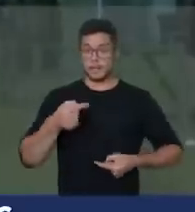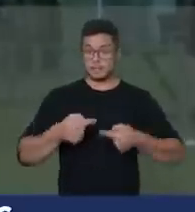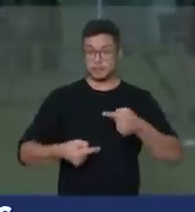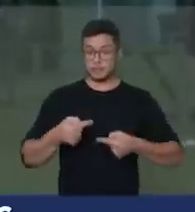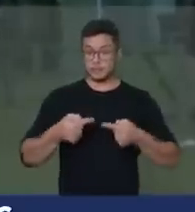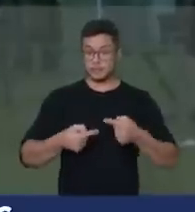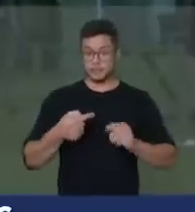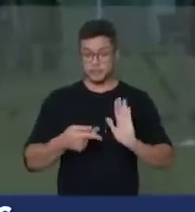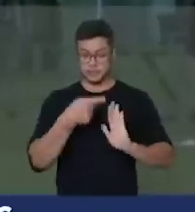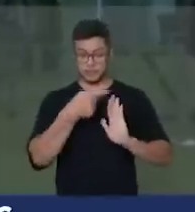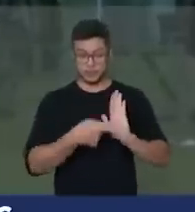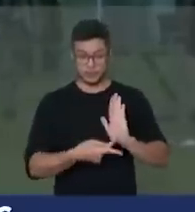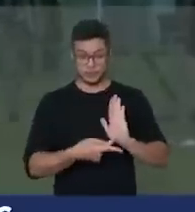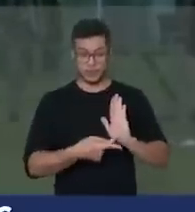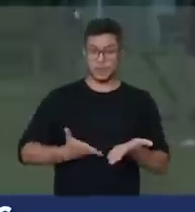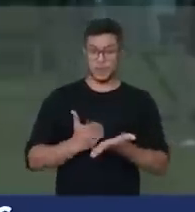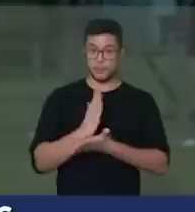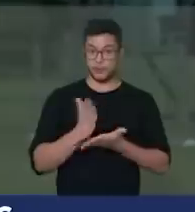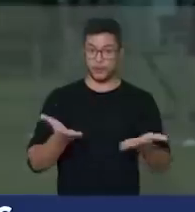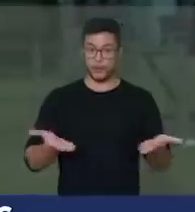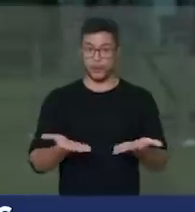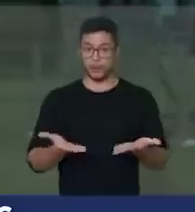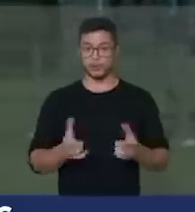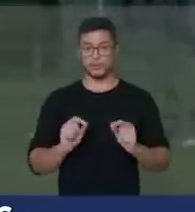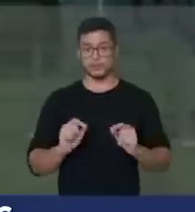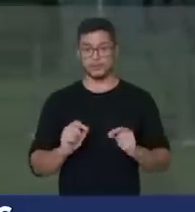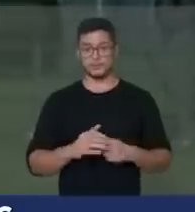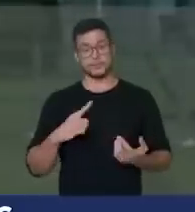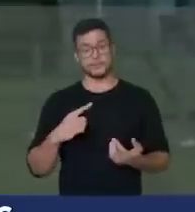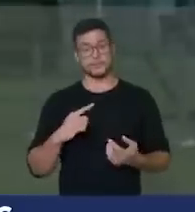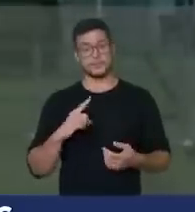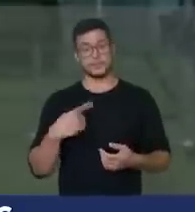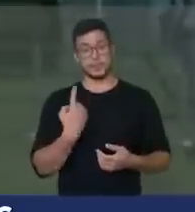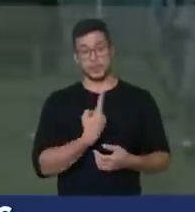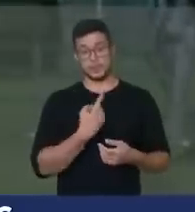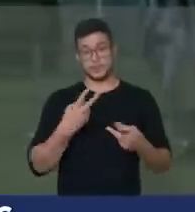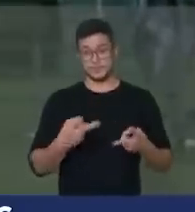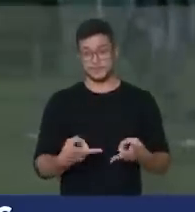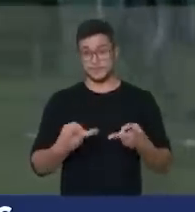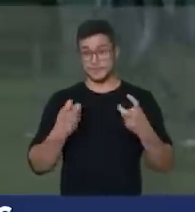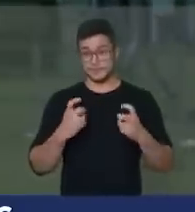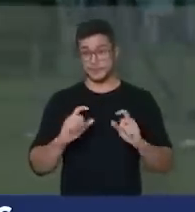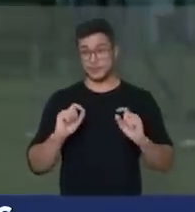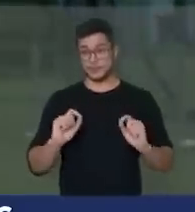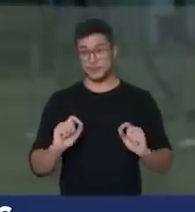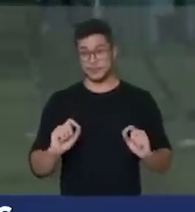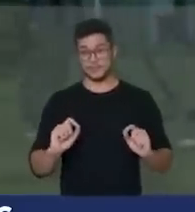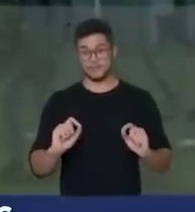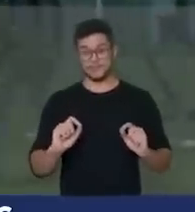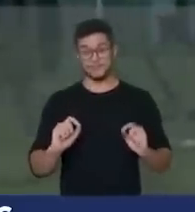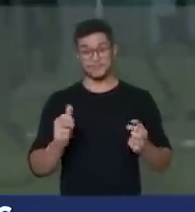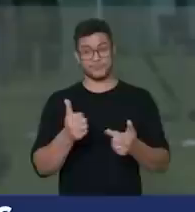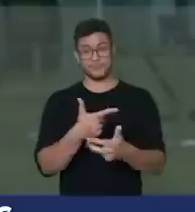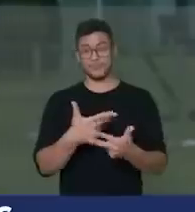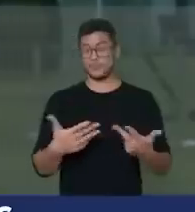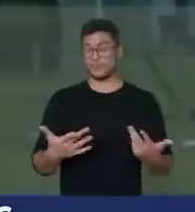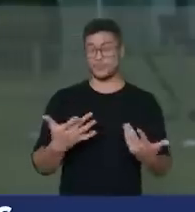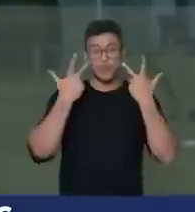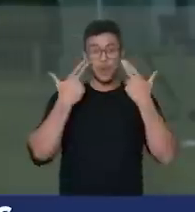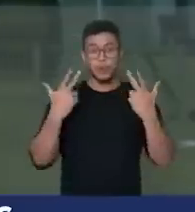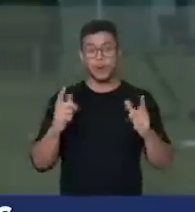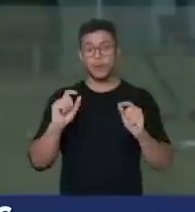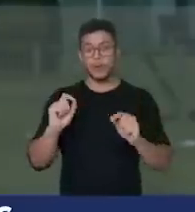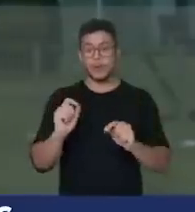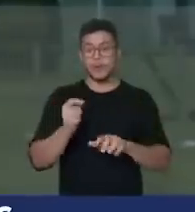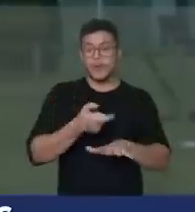que conseguimos aprovar no plenário da casa, infelizmente tivemos que nos deparar com algo que está virando rotina nas redes sociais, que são as fake news,